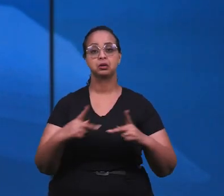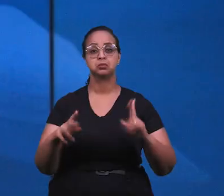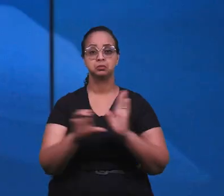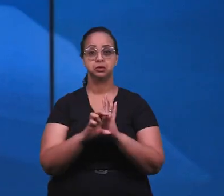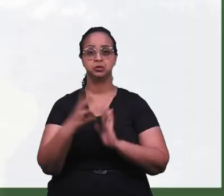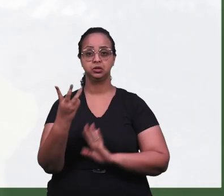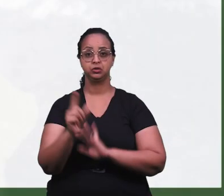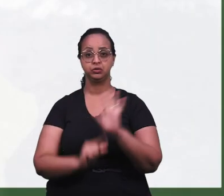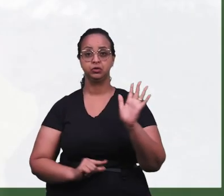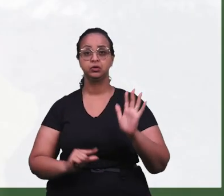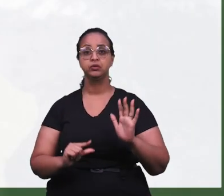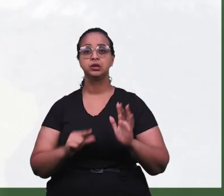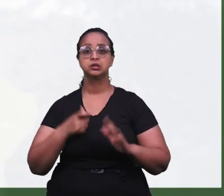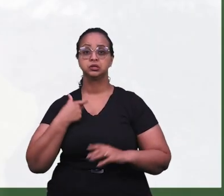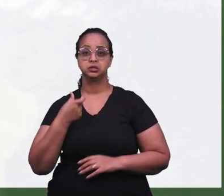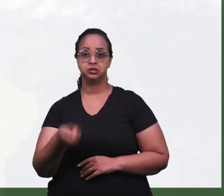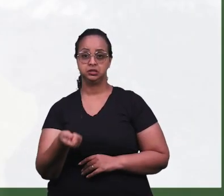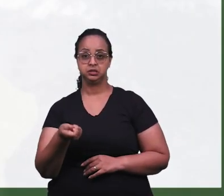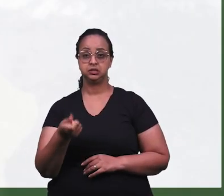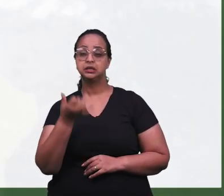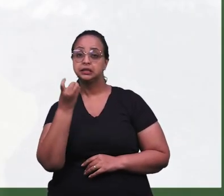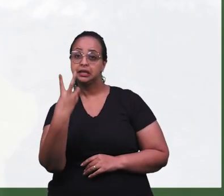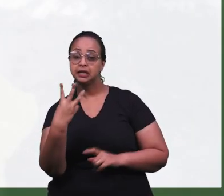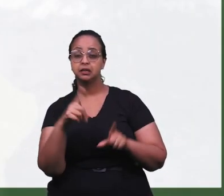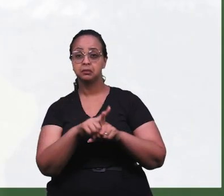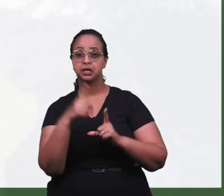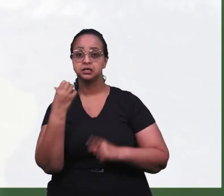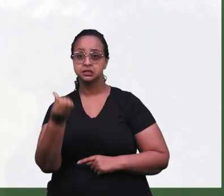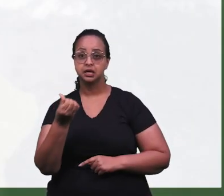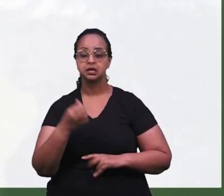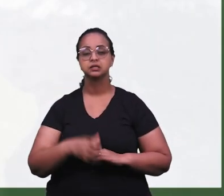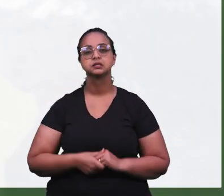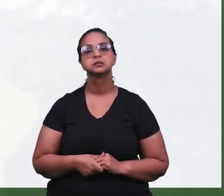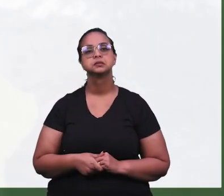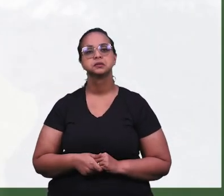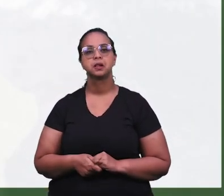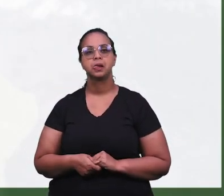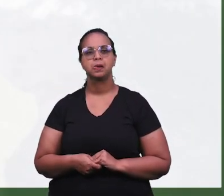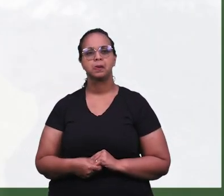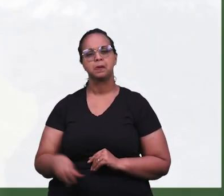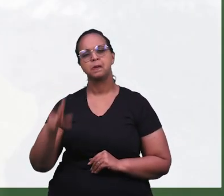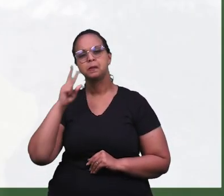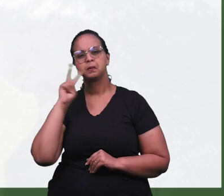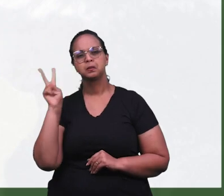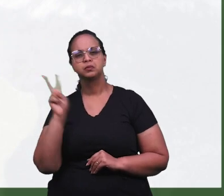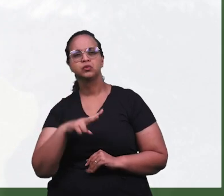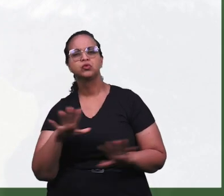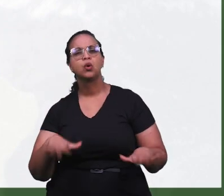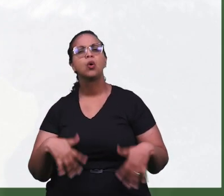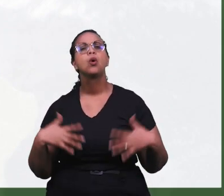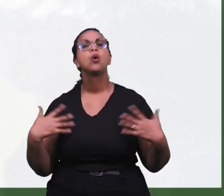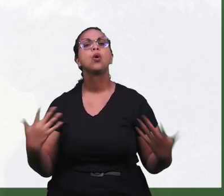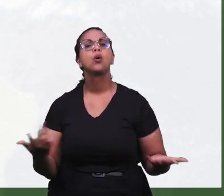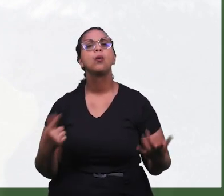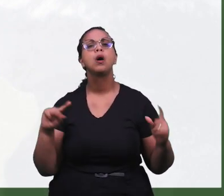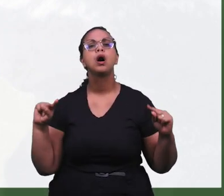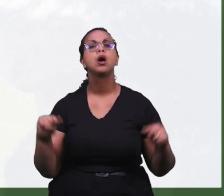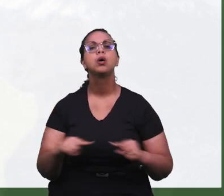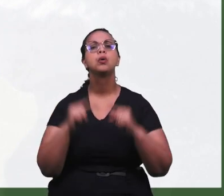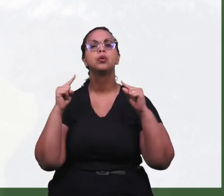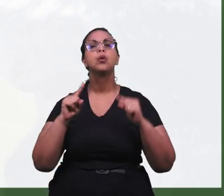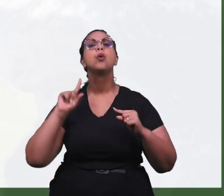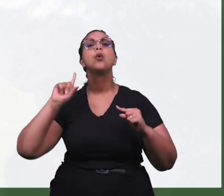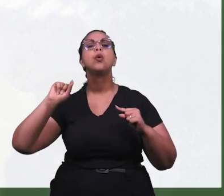3, versos 3 e 6. Vamos lá. Capítulo 3, versos 3 e 6. Identifica a expressão